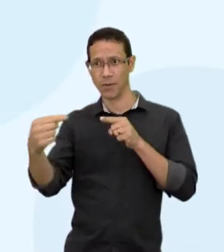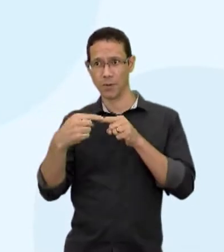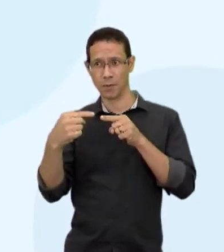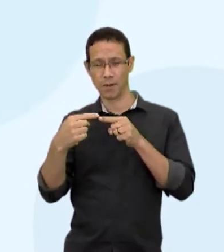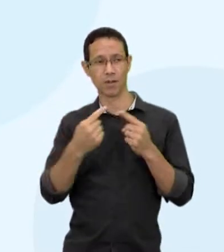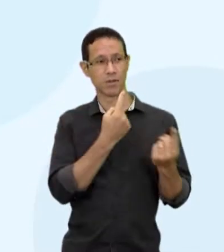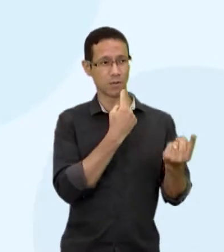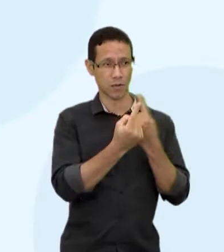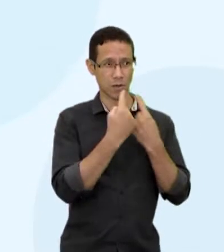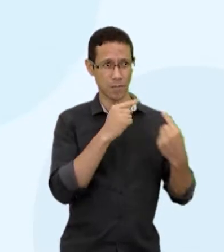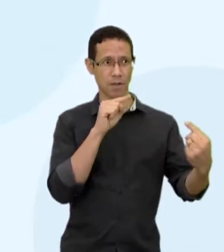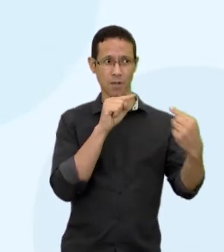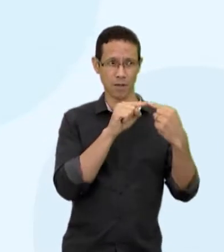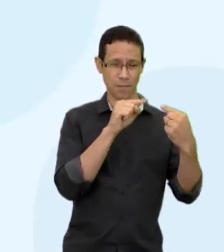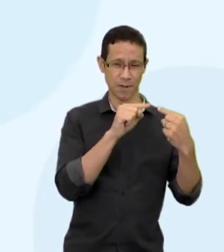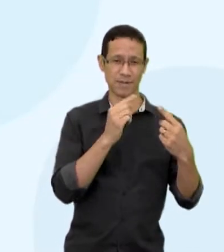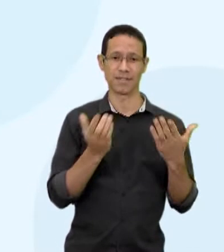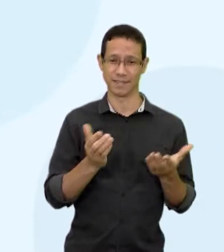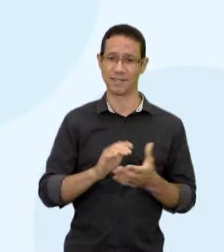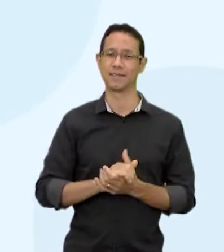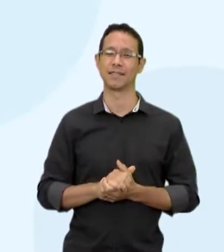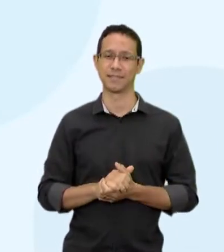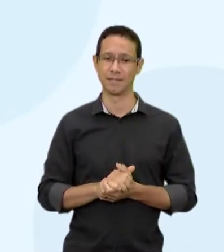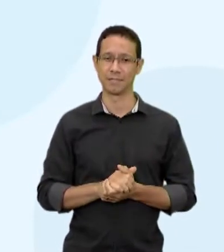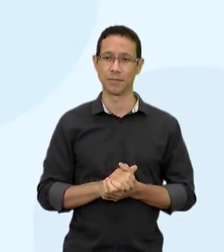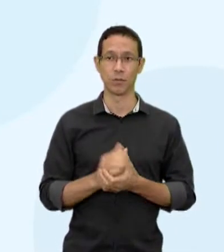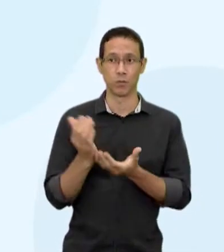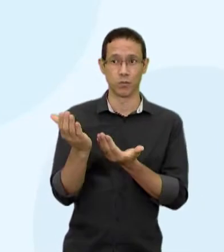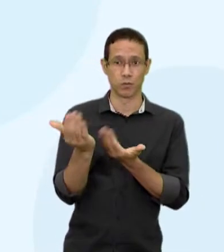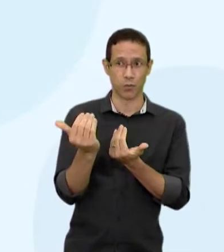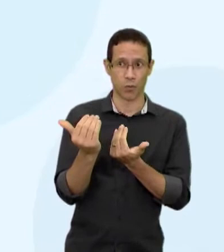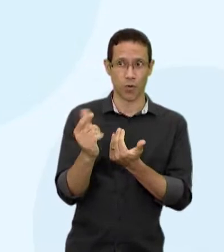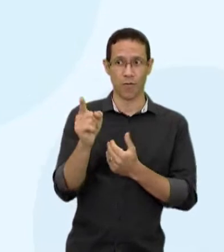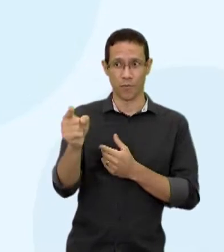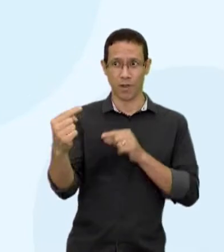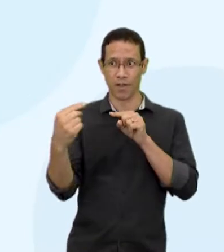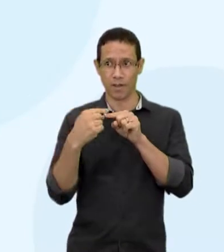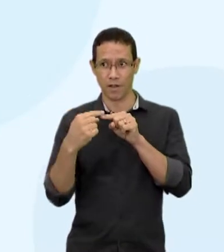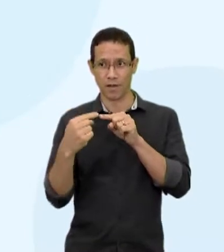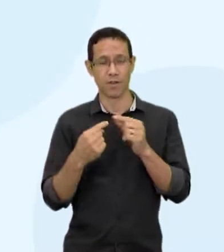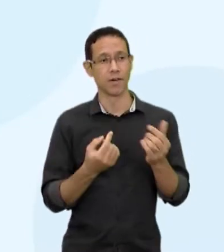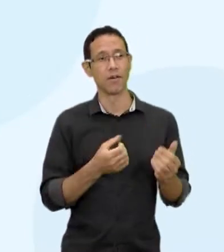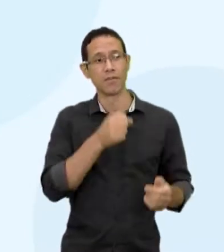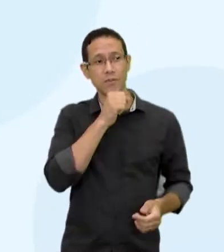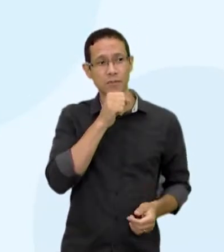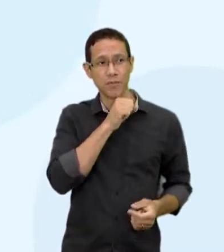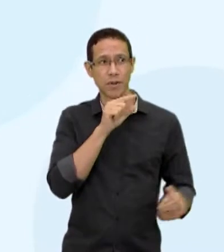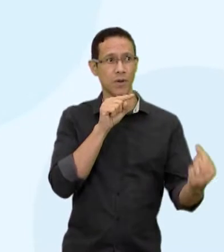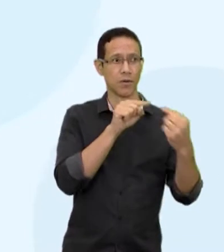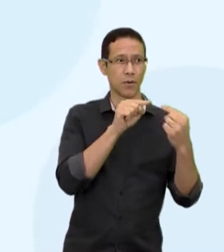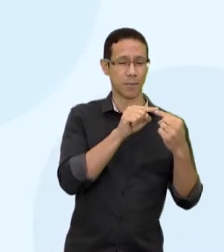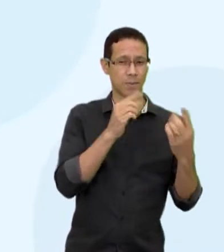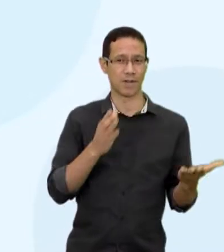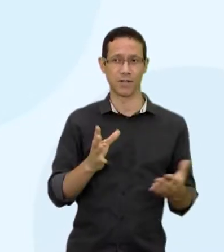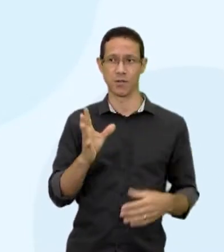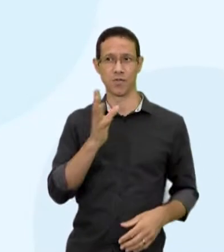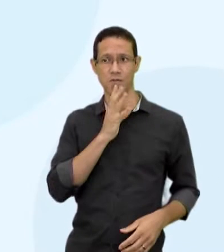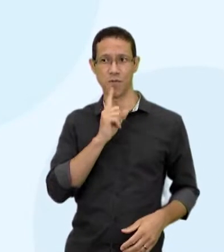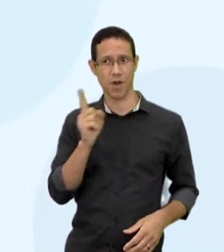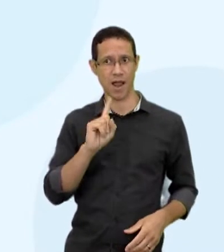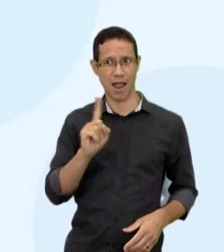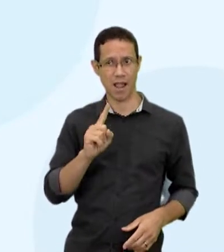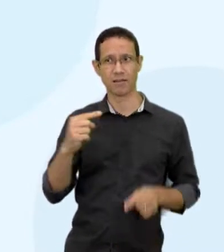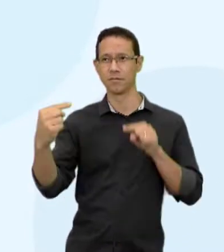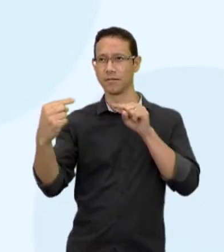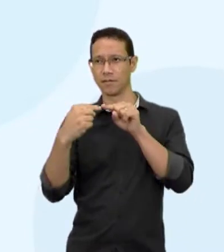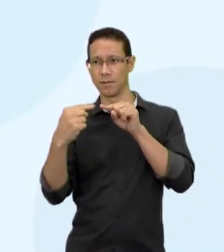está falando. Mais jovens ou mais velhos, conhecidos ou desconhecidos, e